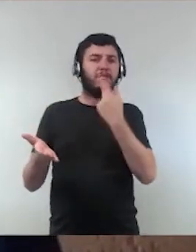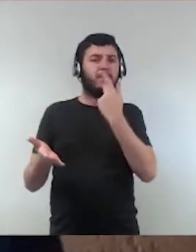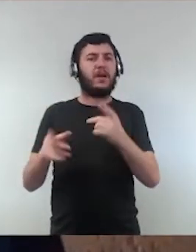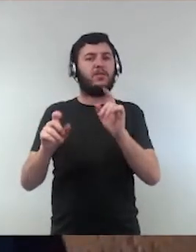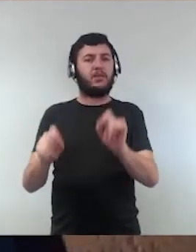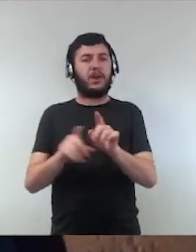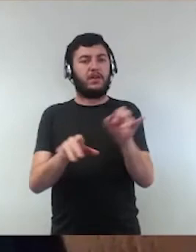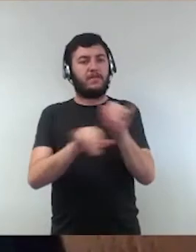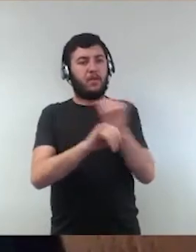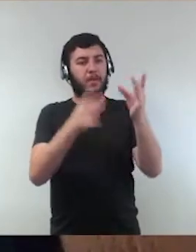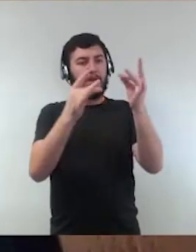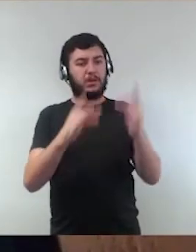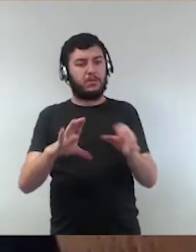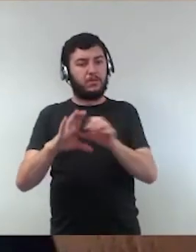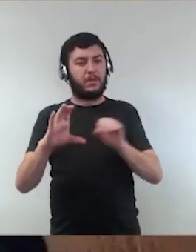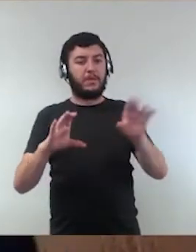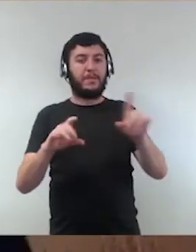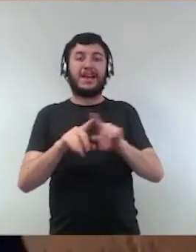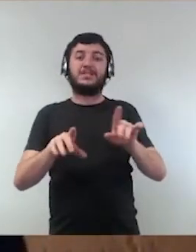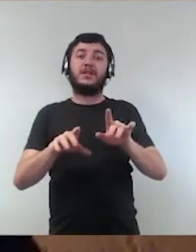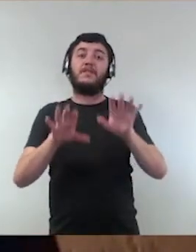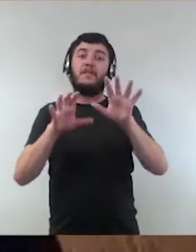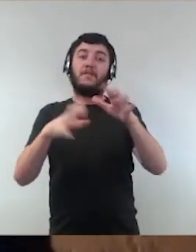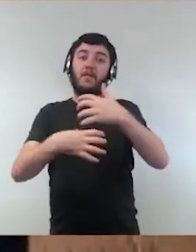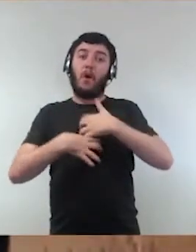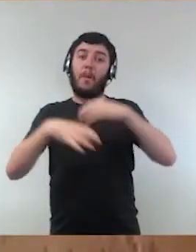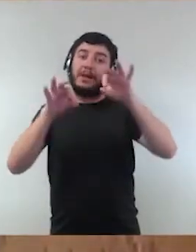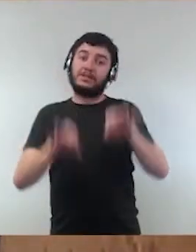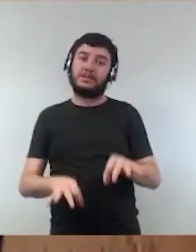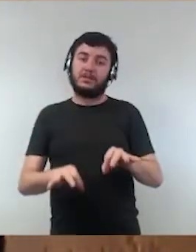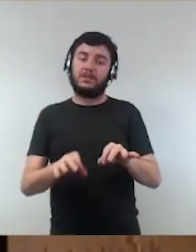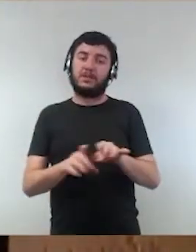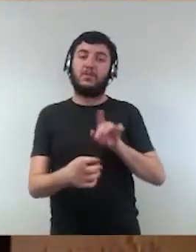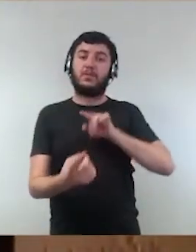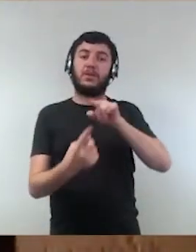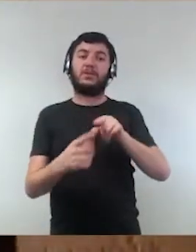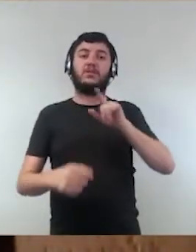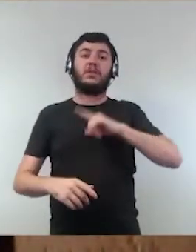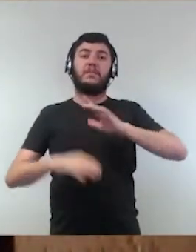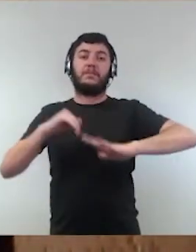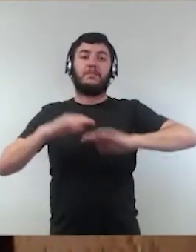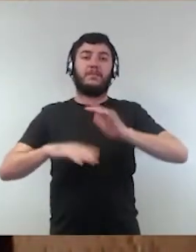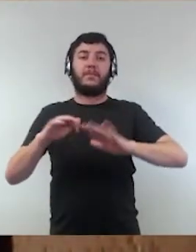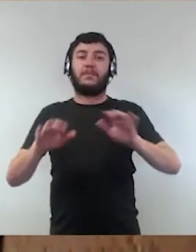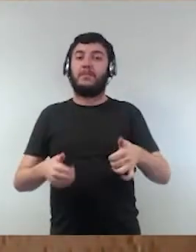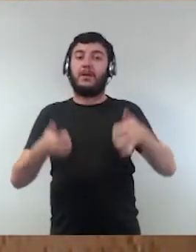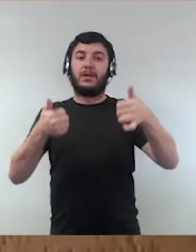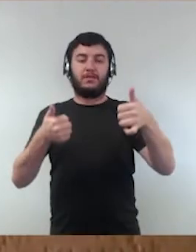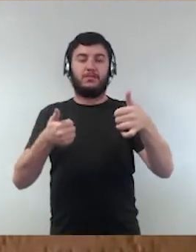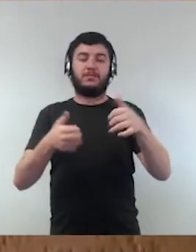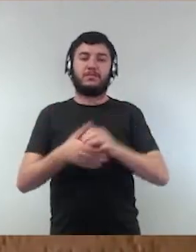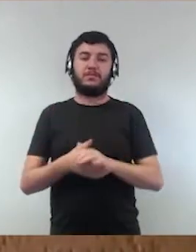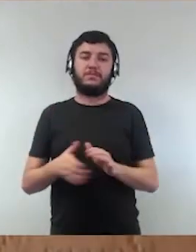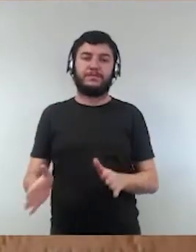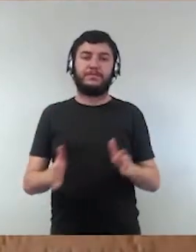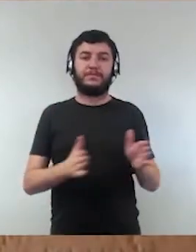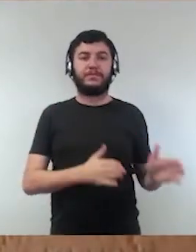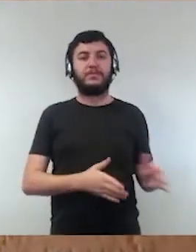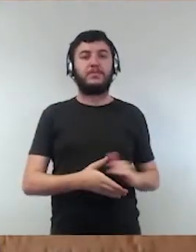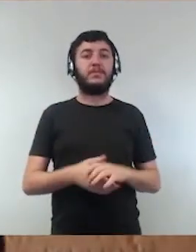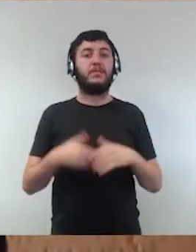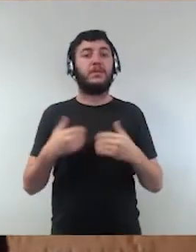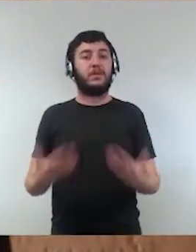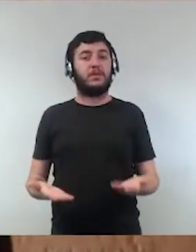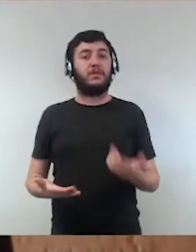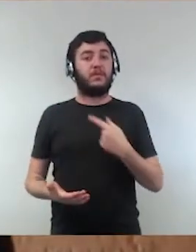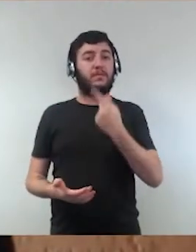instrumentos que façam a verificação, que induzam práticas melhores e mais virtuosas nesse sentido. Bom, eu falei que